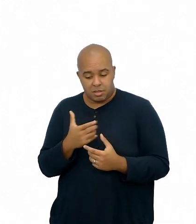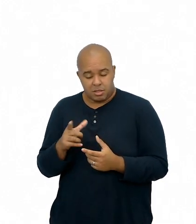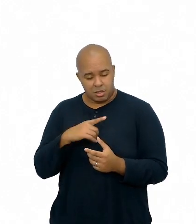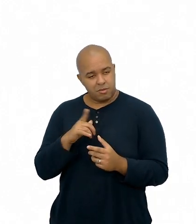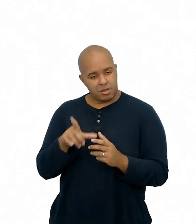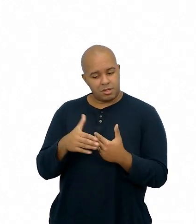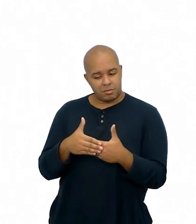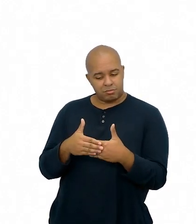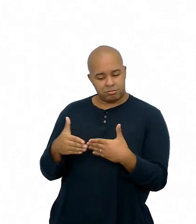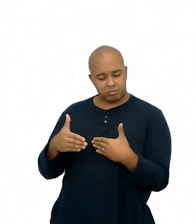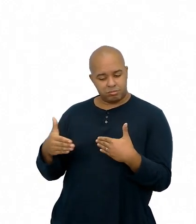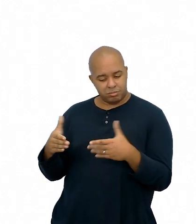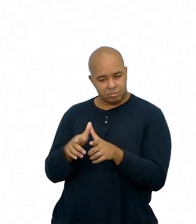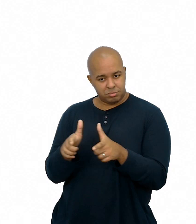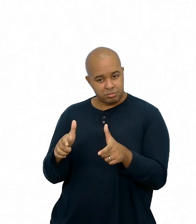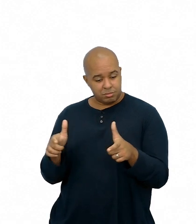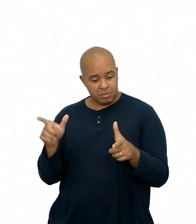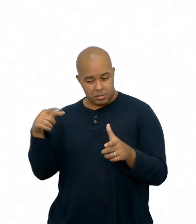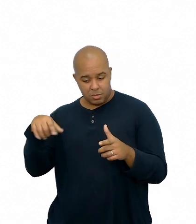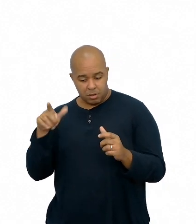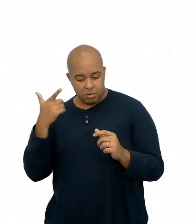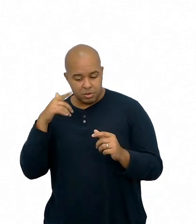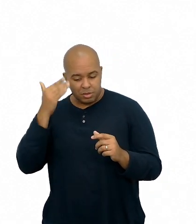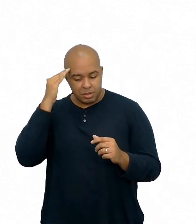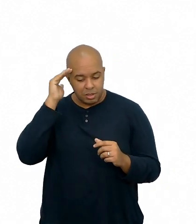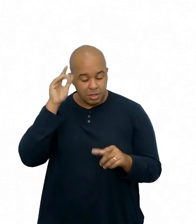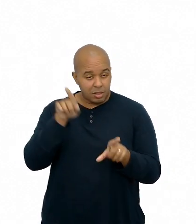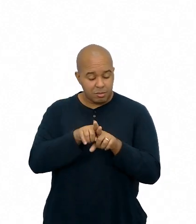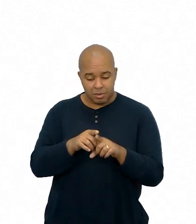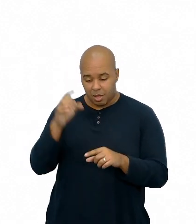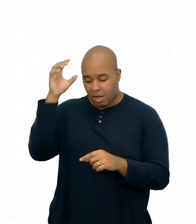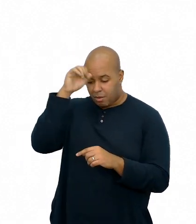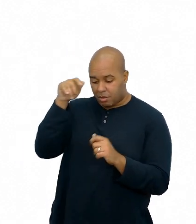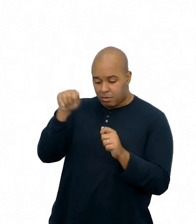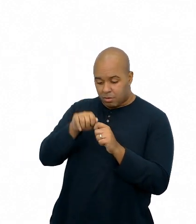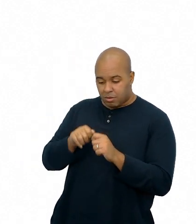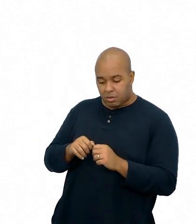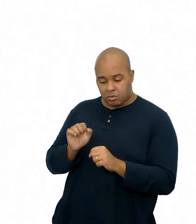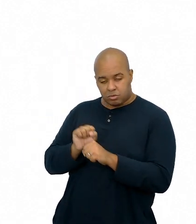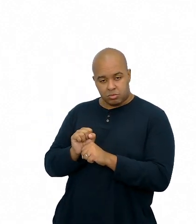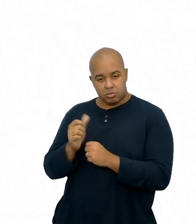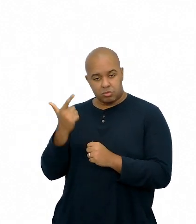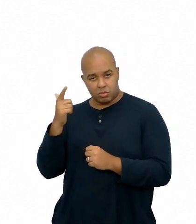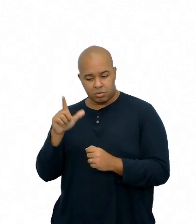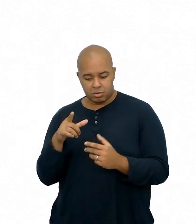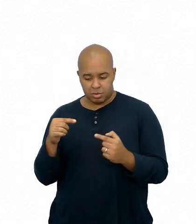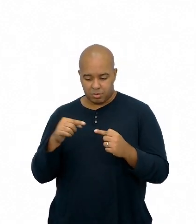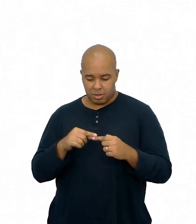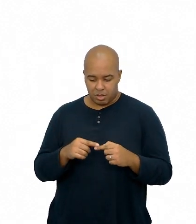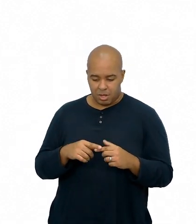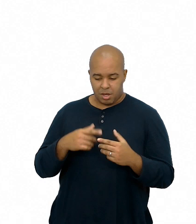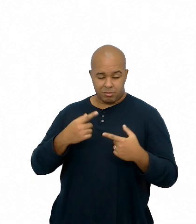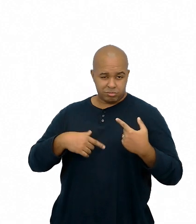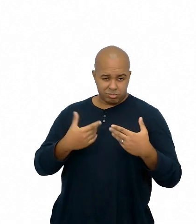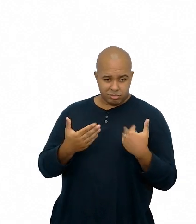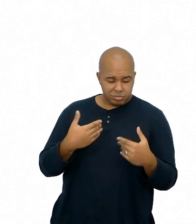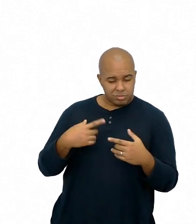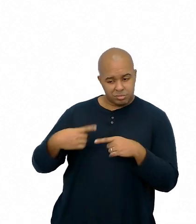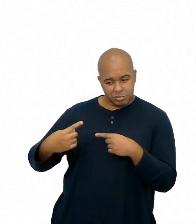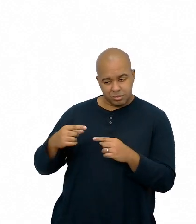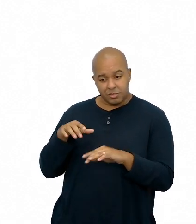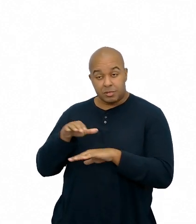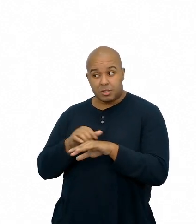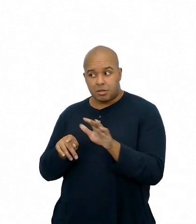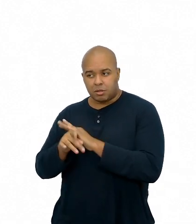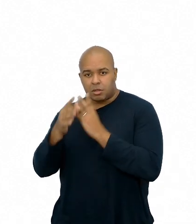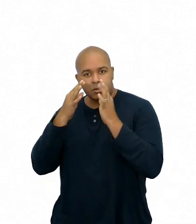dando espaço para os outros também estarem compreendendo e aprendendo uns com os outros, né, incentiva a discussão e vai chamando